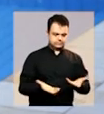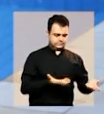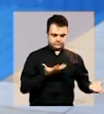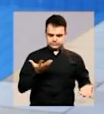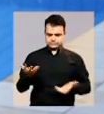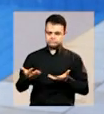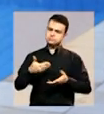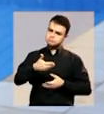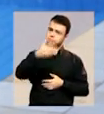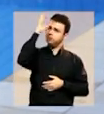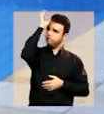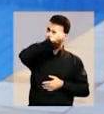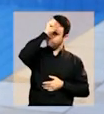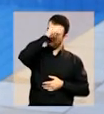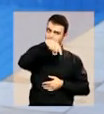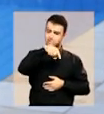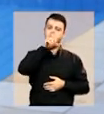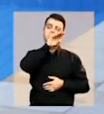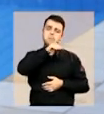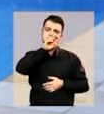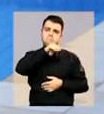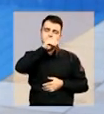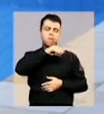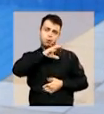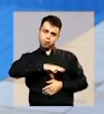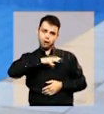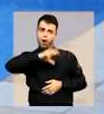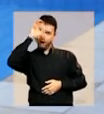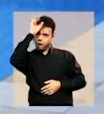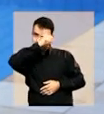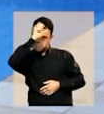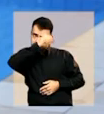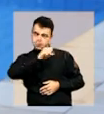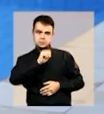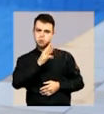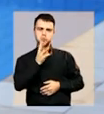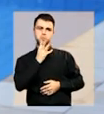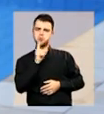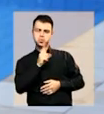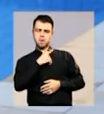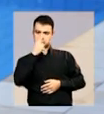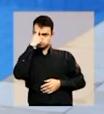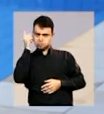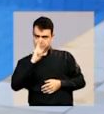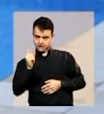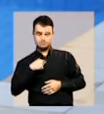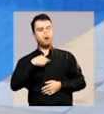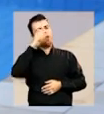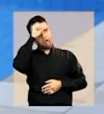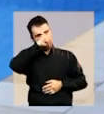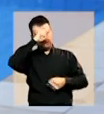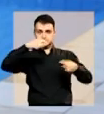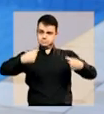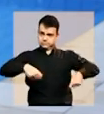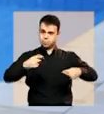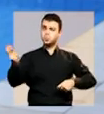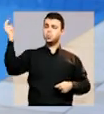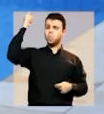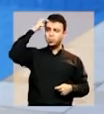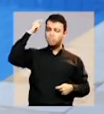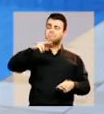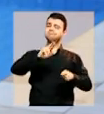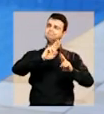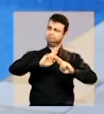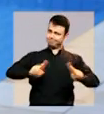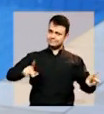você tem que aprender a língua, se você não conhece ainda. A cultura é